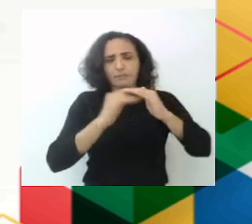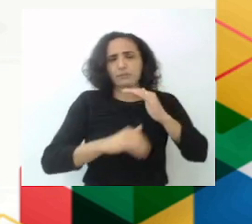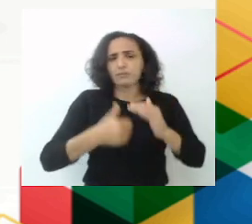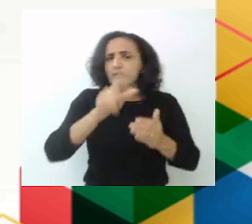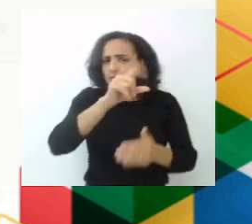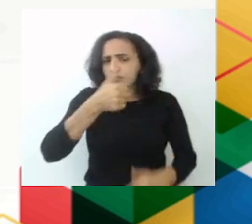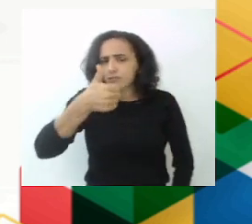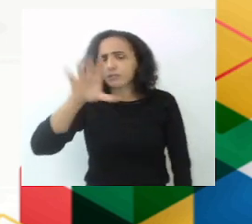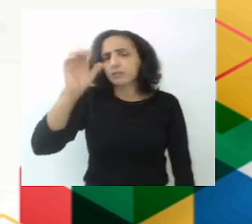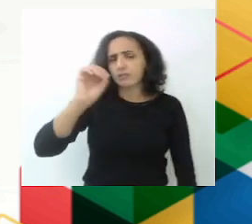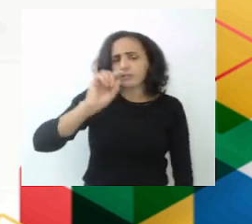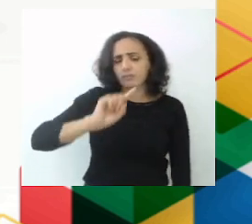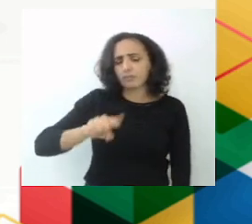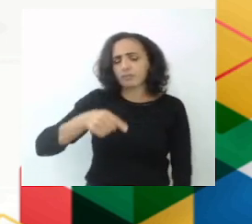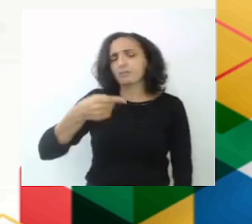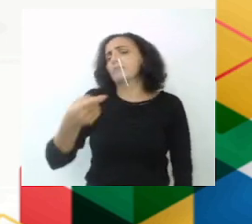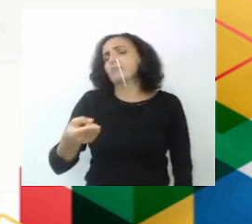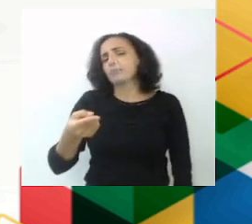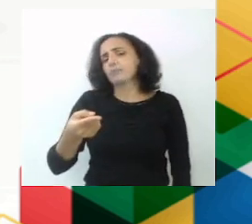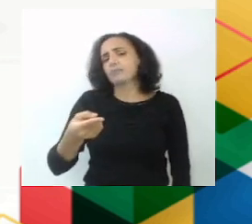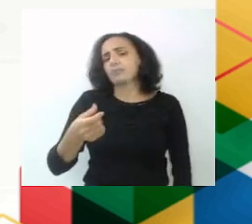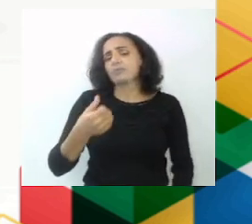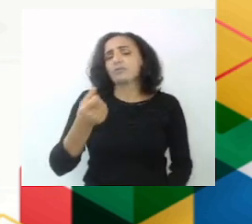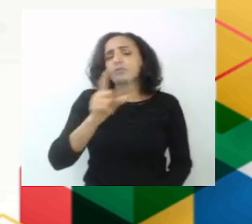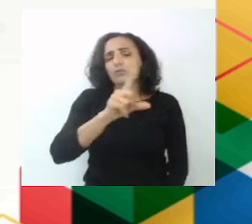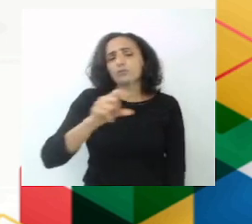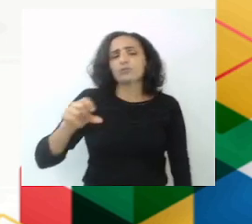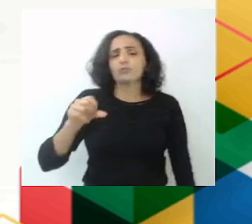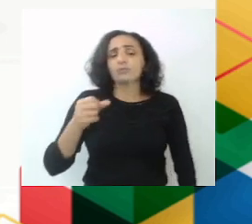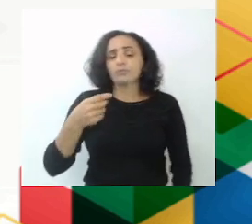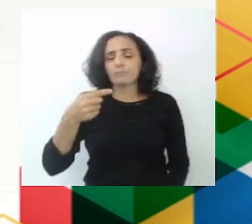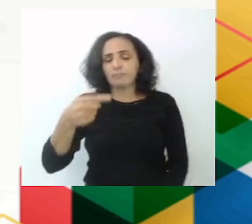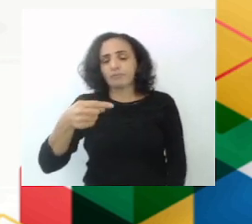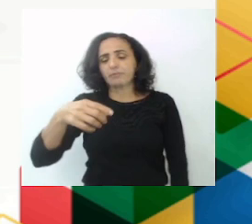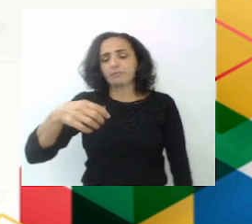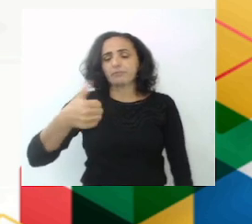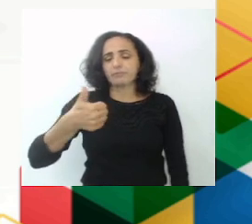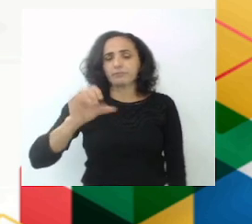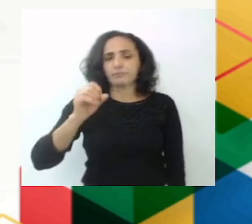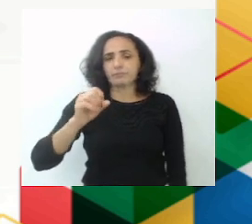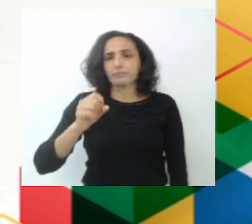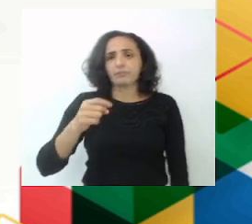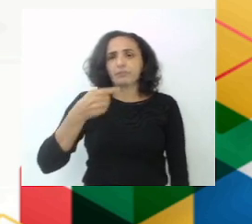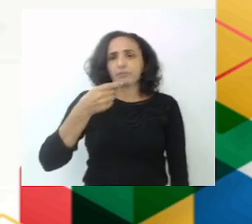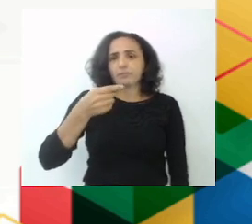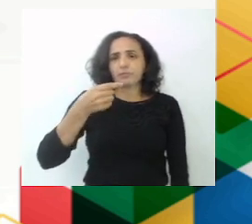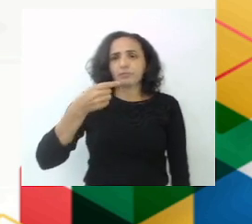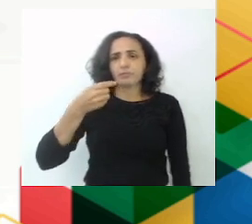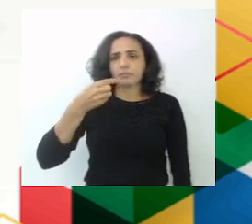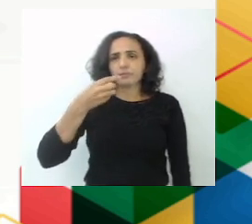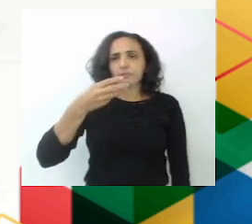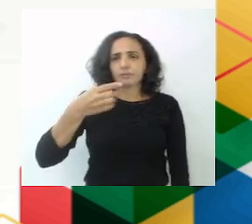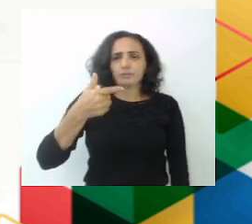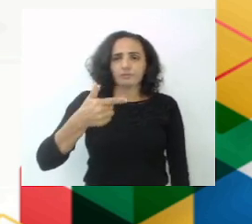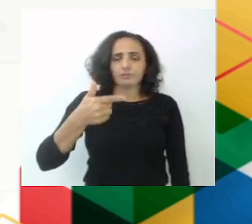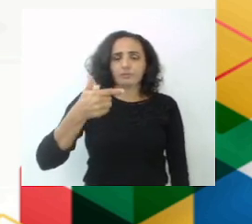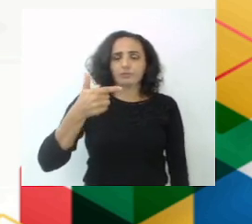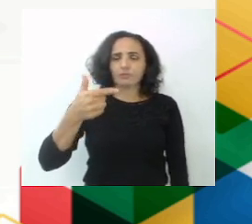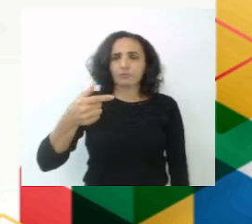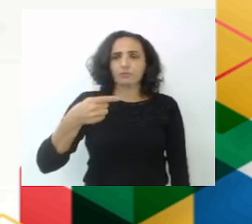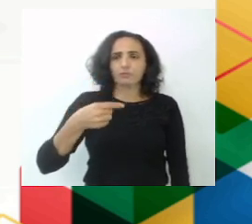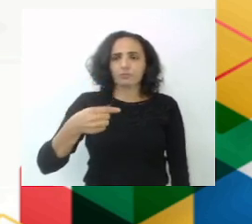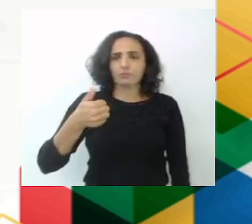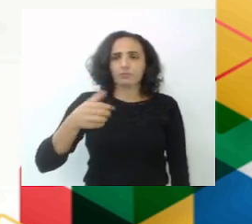10, escolha depois o simétrico do 10, que é o menos 10. Então, você tem ali a menos 3, menos 2, menos 1,